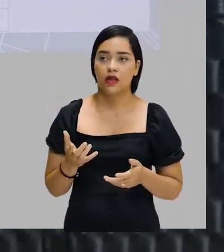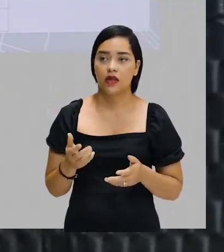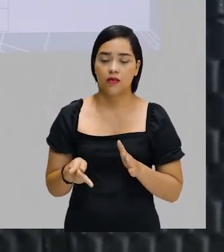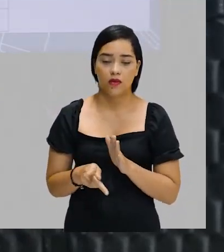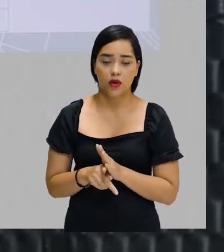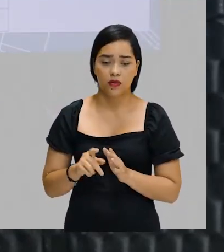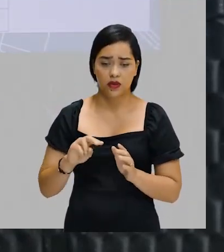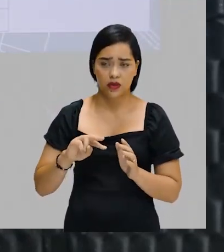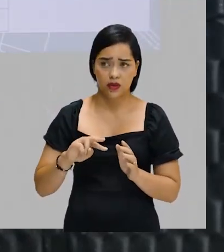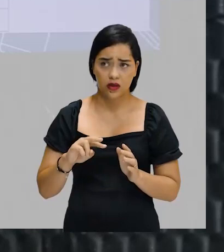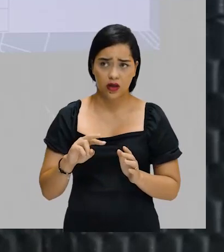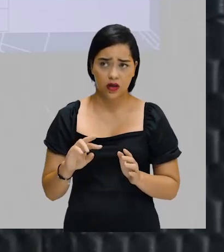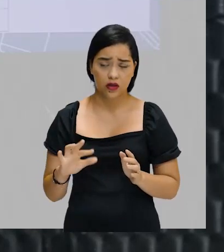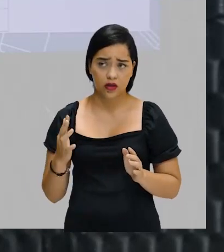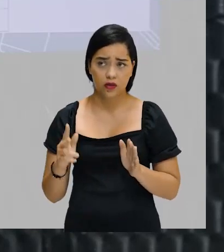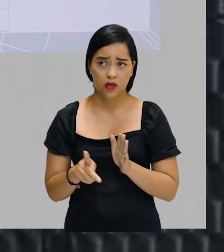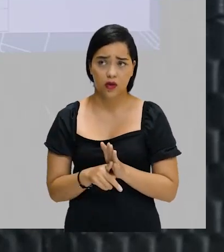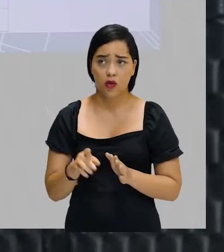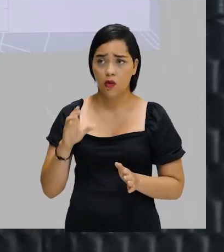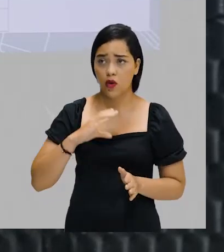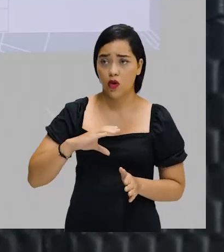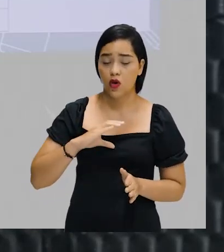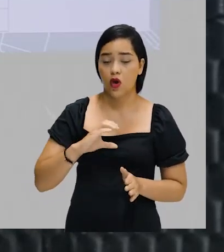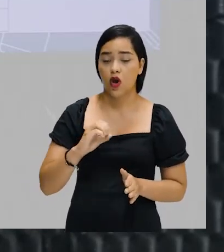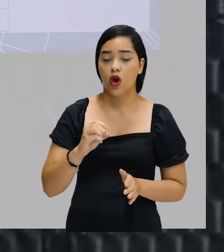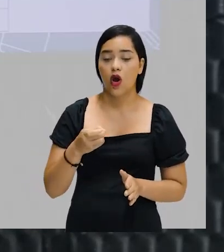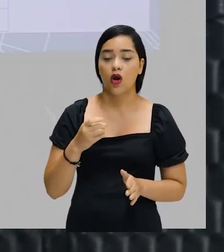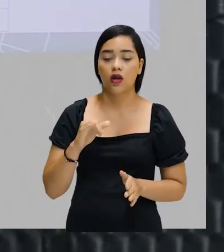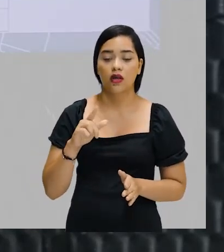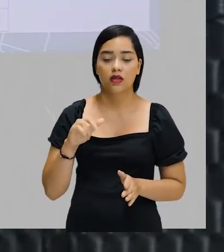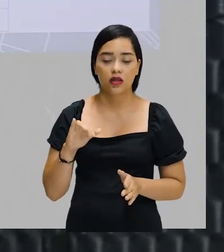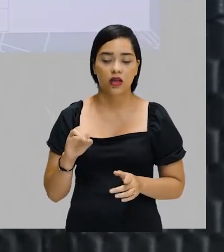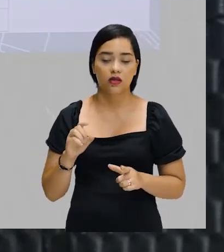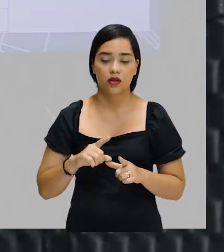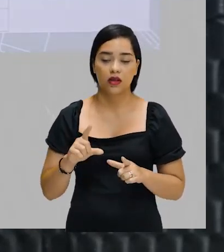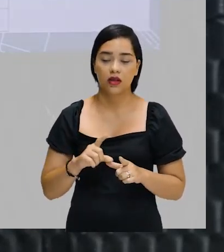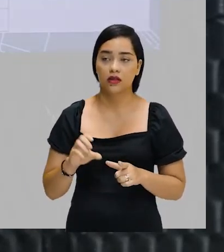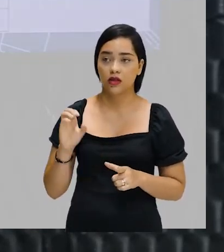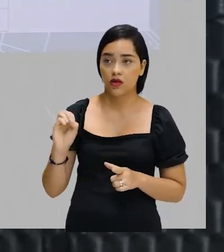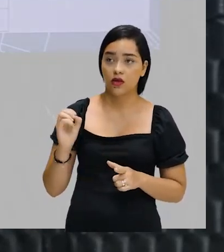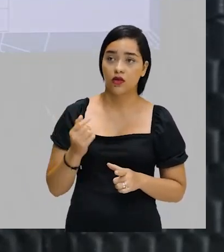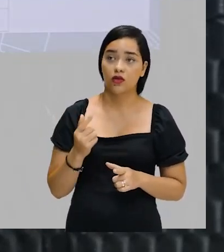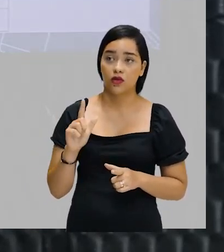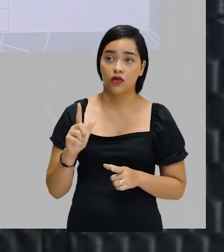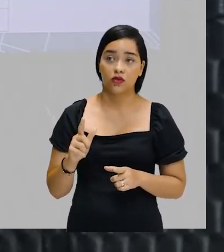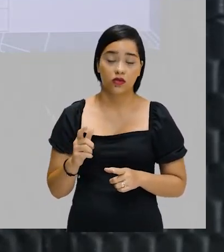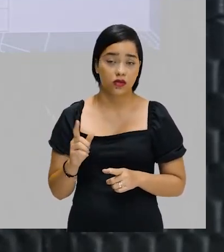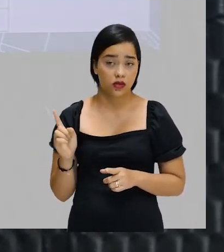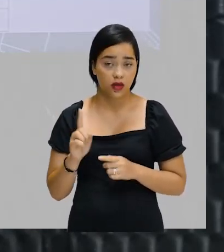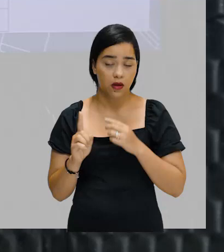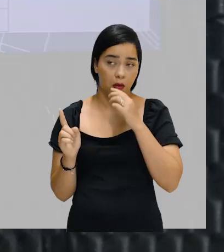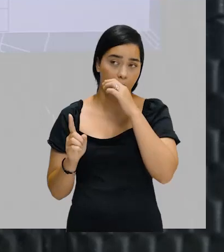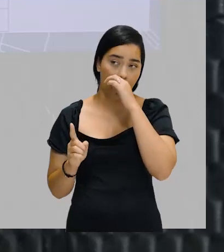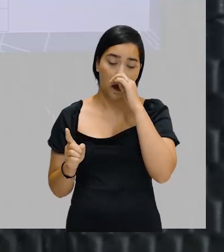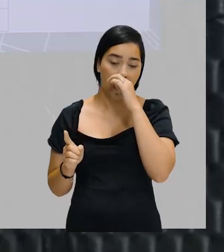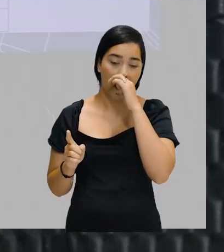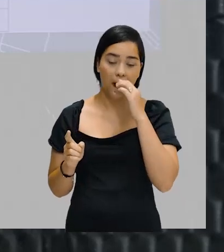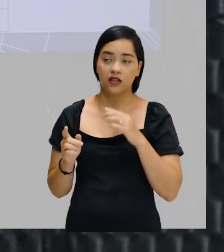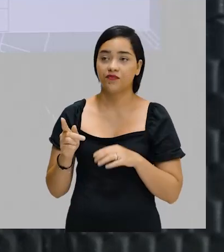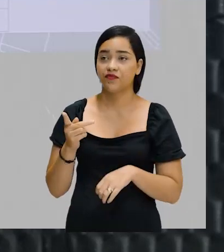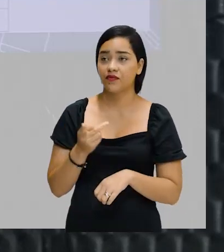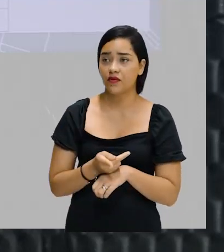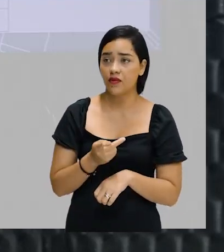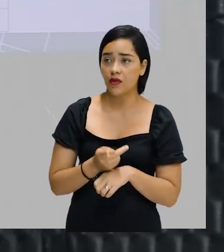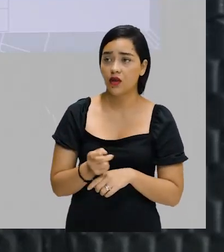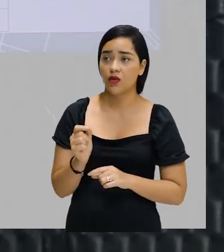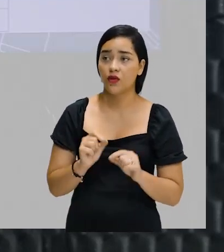esse símbolo ele coincide, por exemplo, com o português, oxigênio, letra O. Em outros casos, não. A prata. A